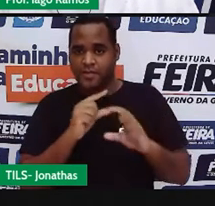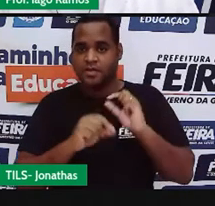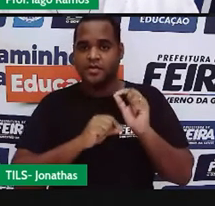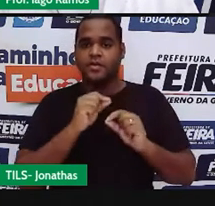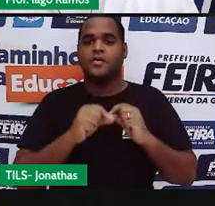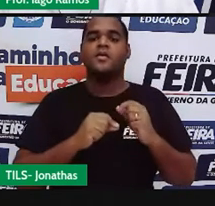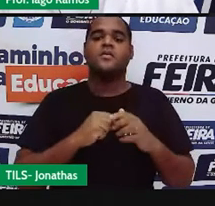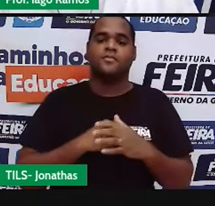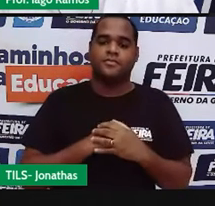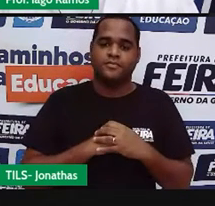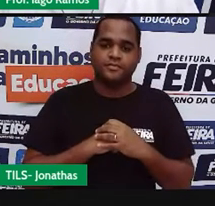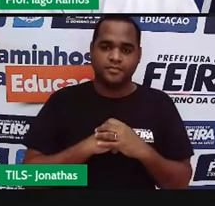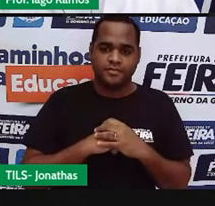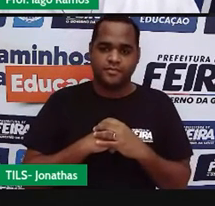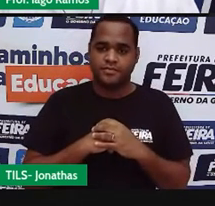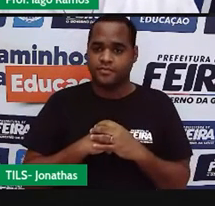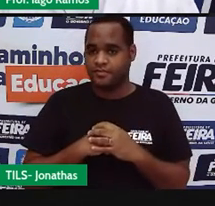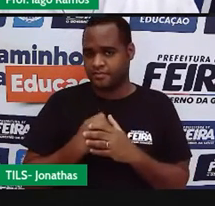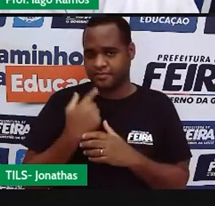Olha só.